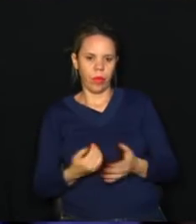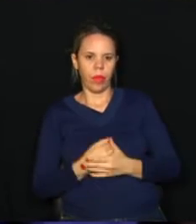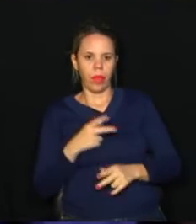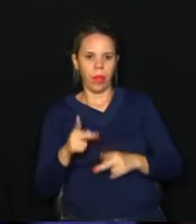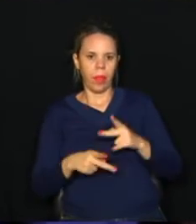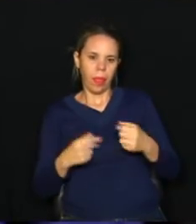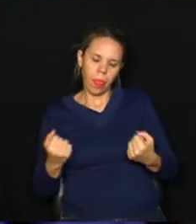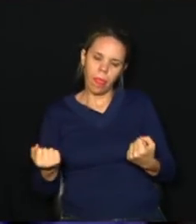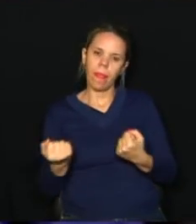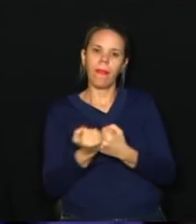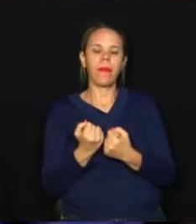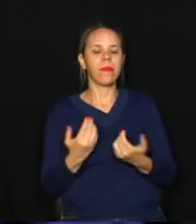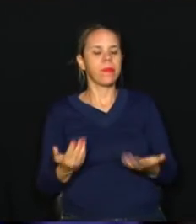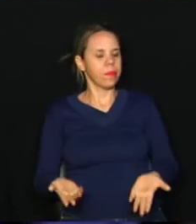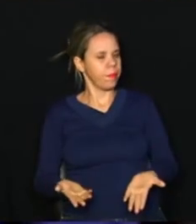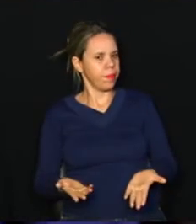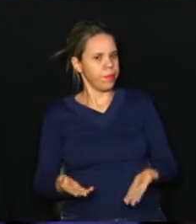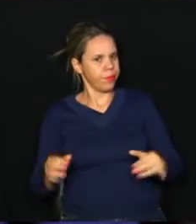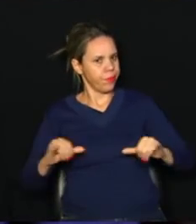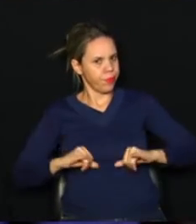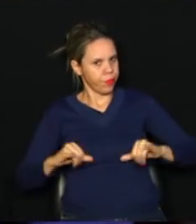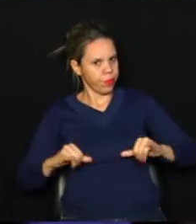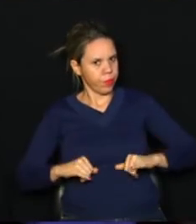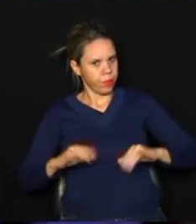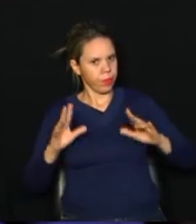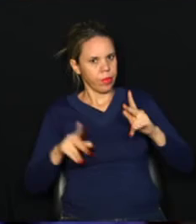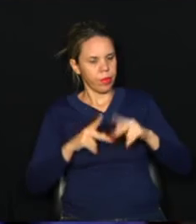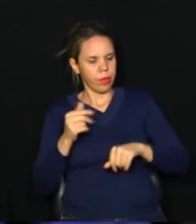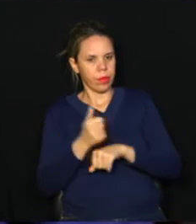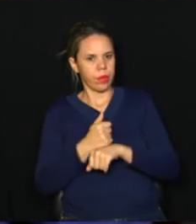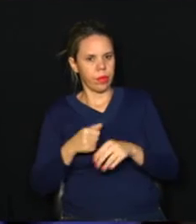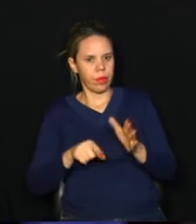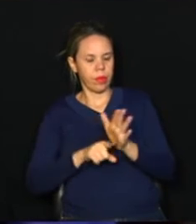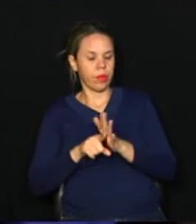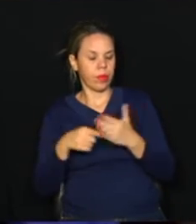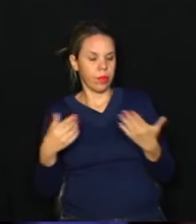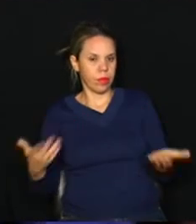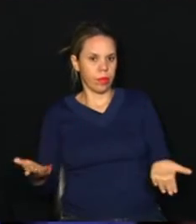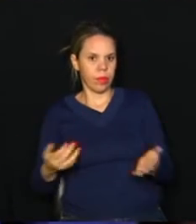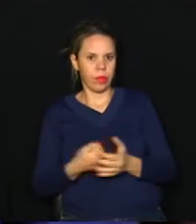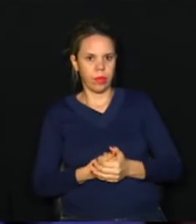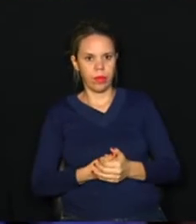de apoio que está sofrendo mais do que os pesquisadores,